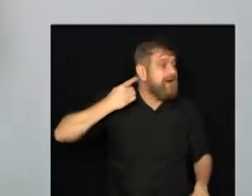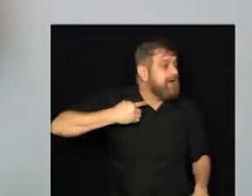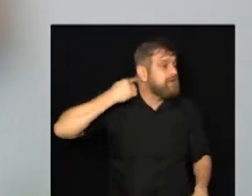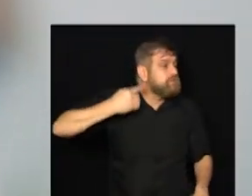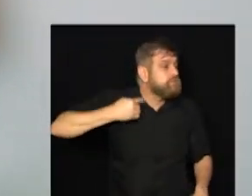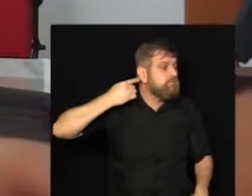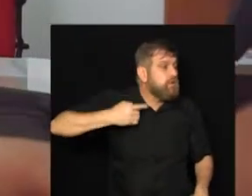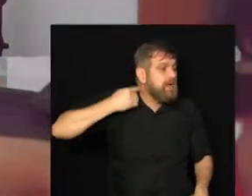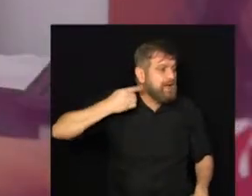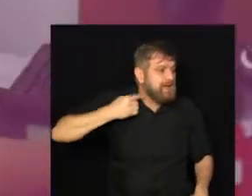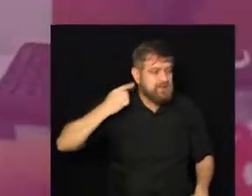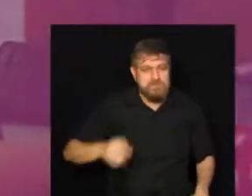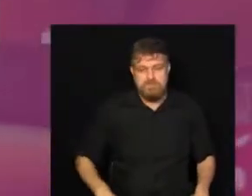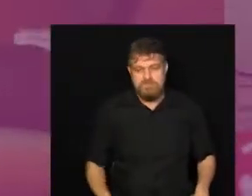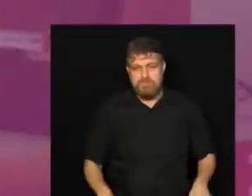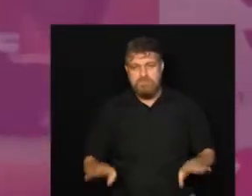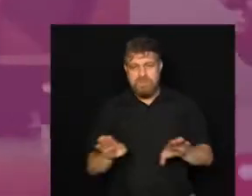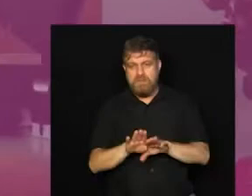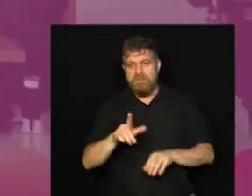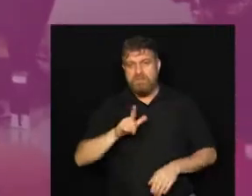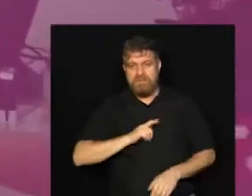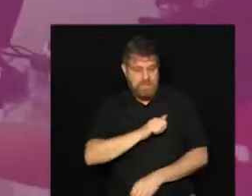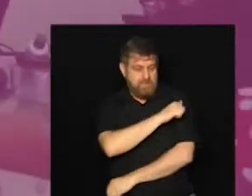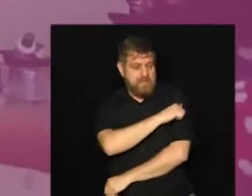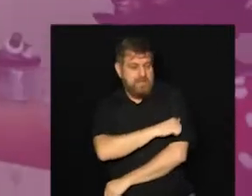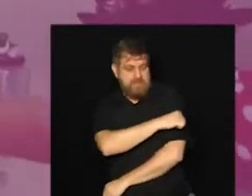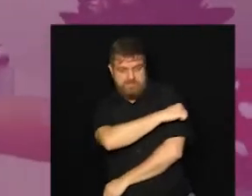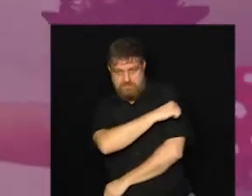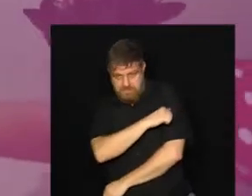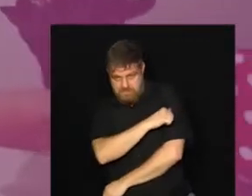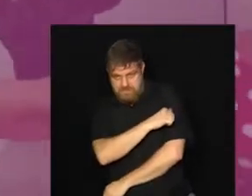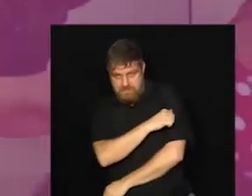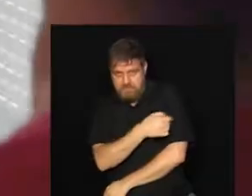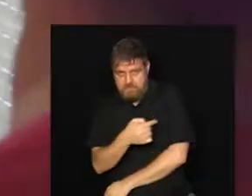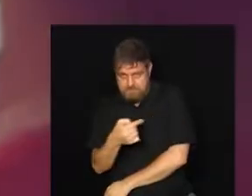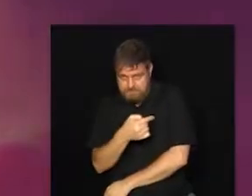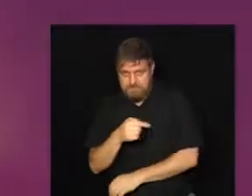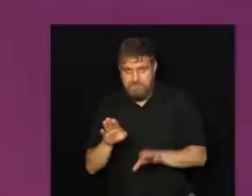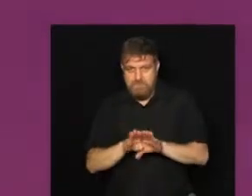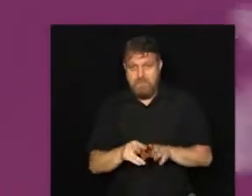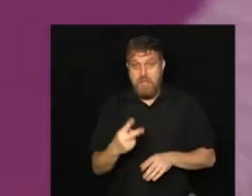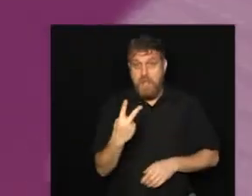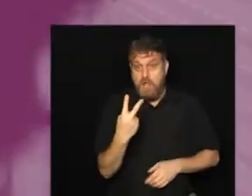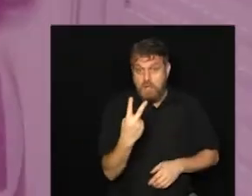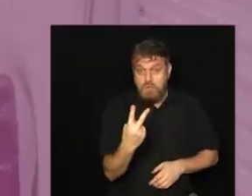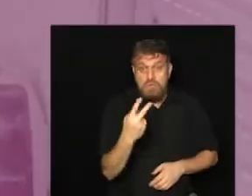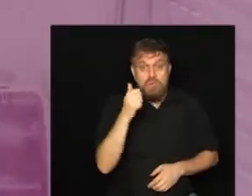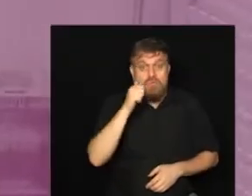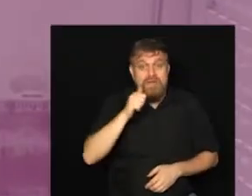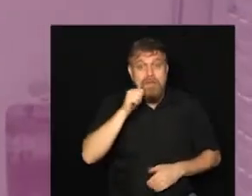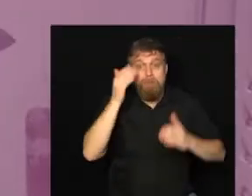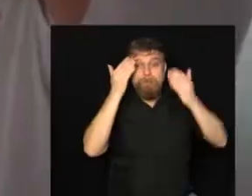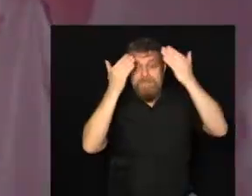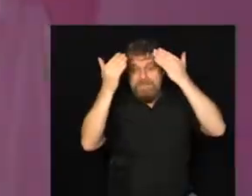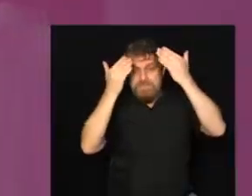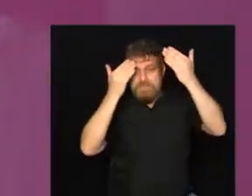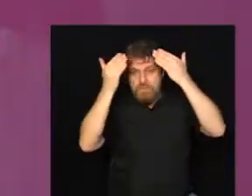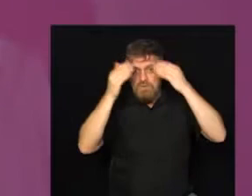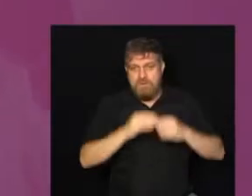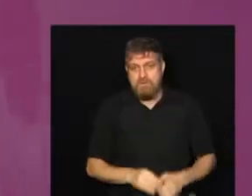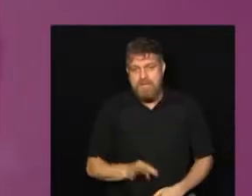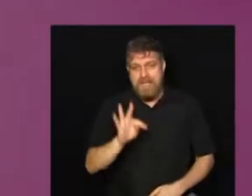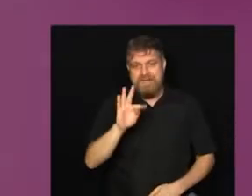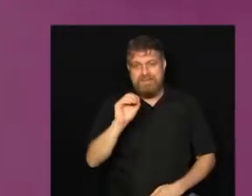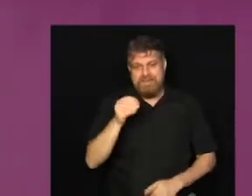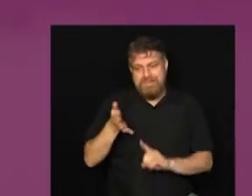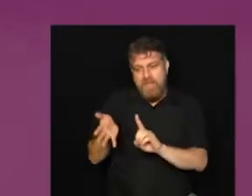com a parte jurídica. Nós temos uma enfermeira, temos duas psicólogas, a